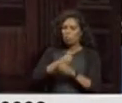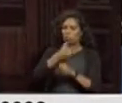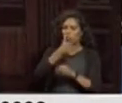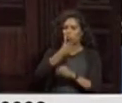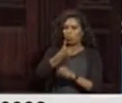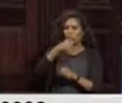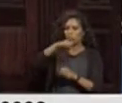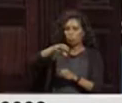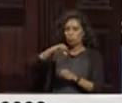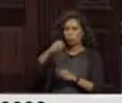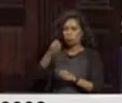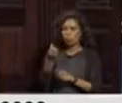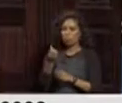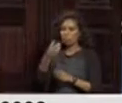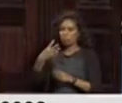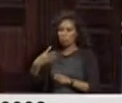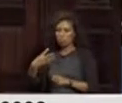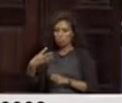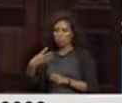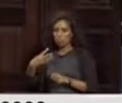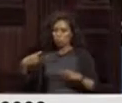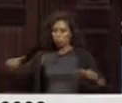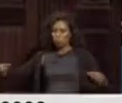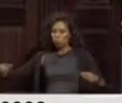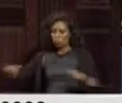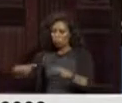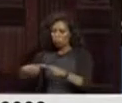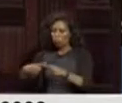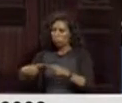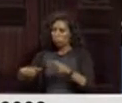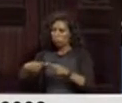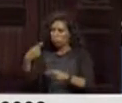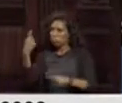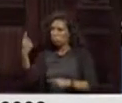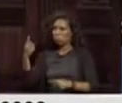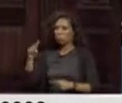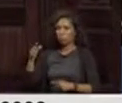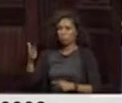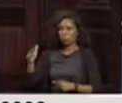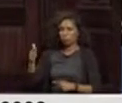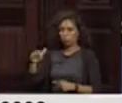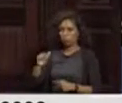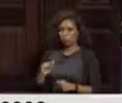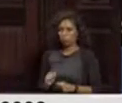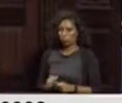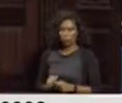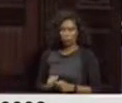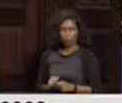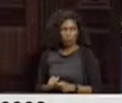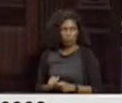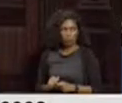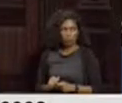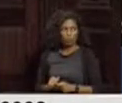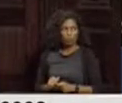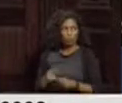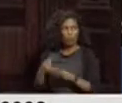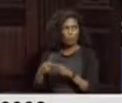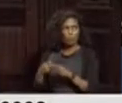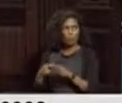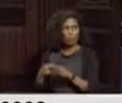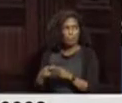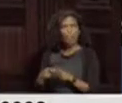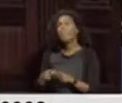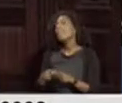Não vejo nenhuma similaridade. Até porque, como revela o governador, se é verdade